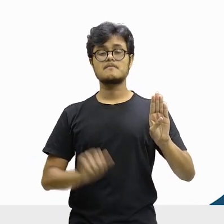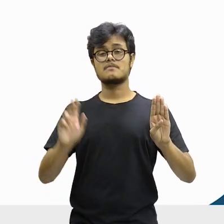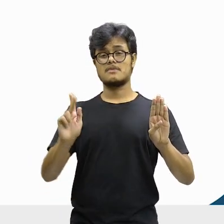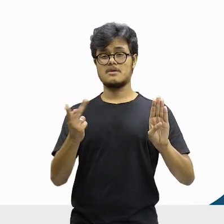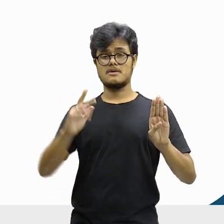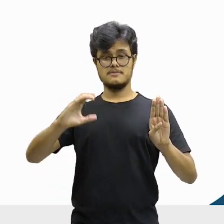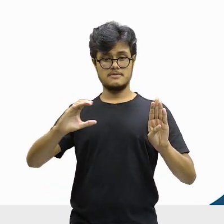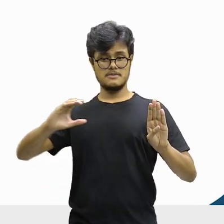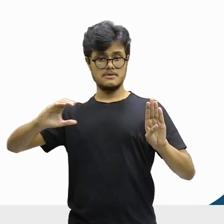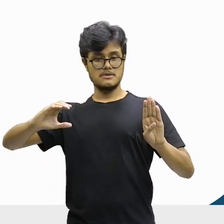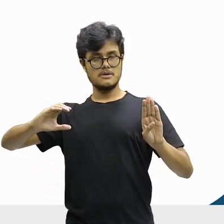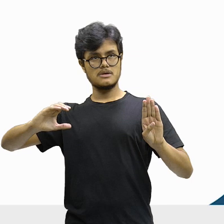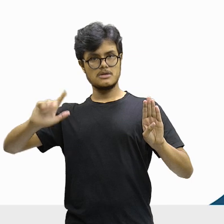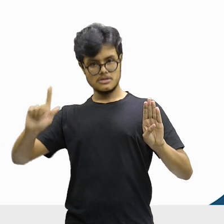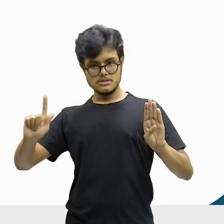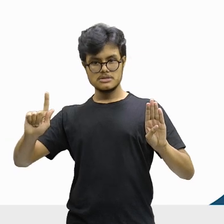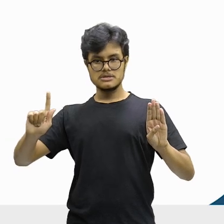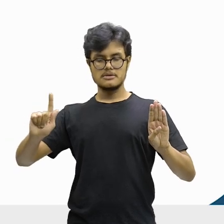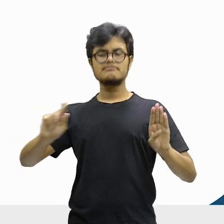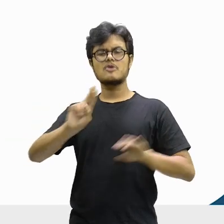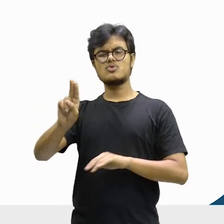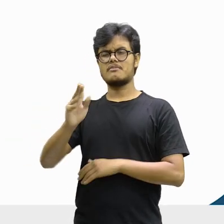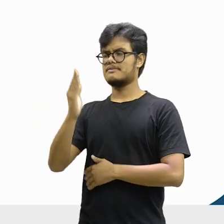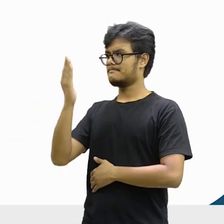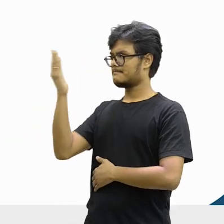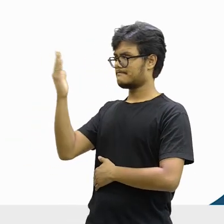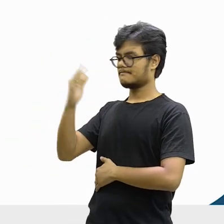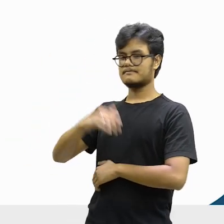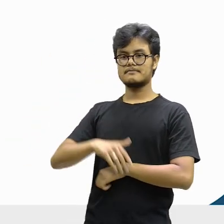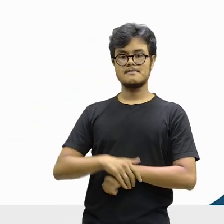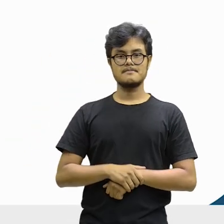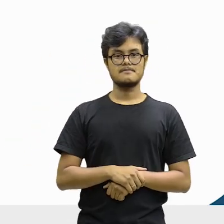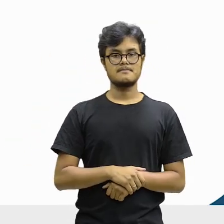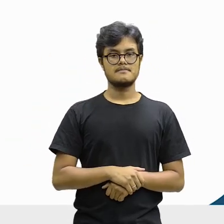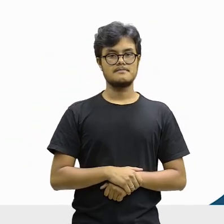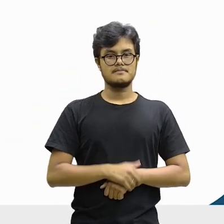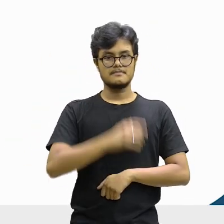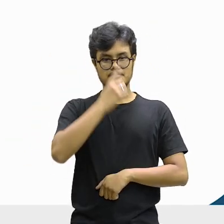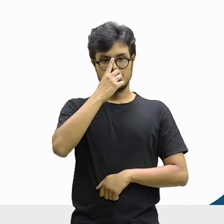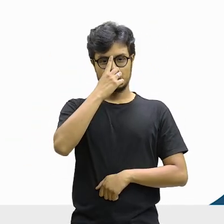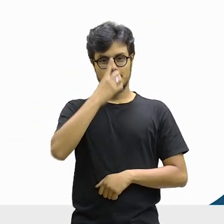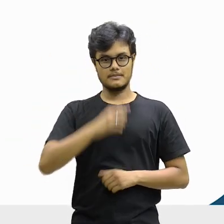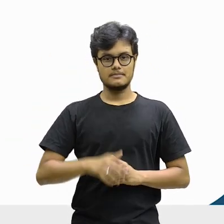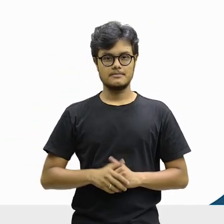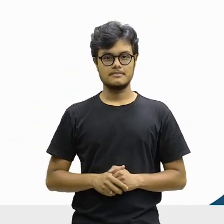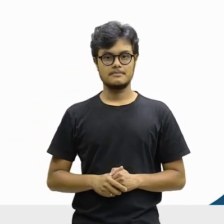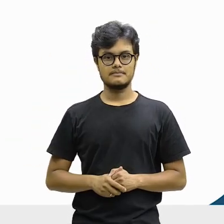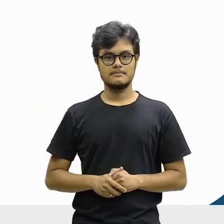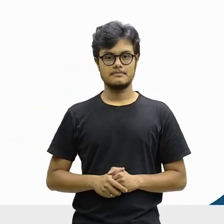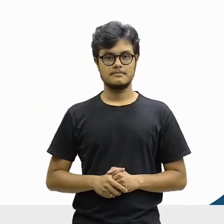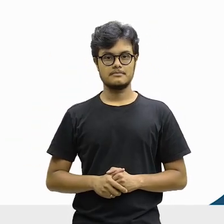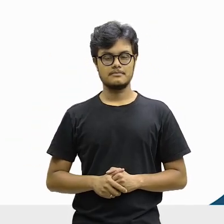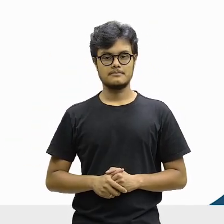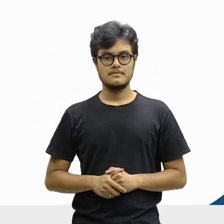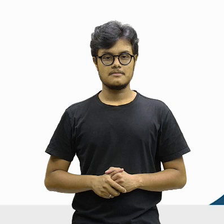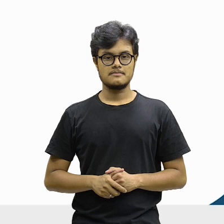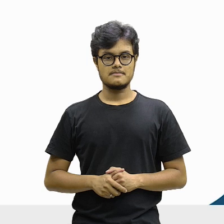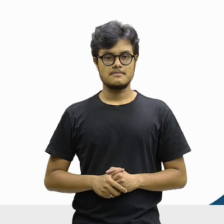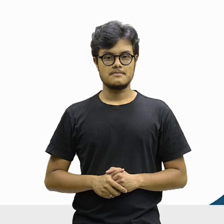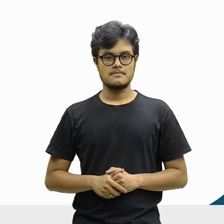HCG, o gonadtrofina coriônica, inibição da secreção de LH, que é o